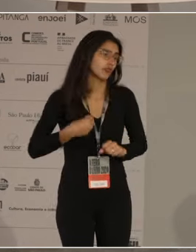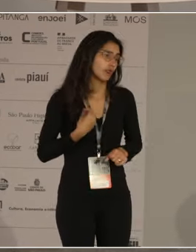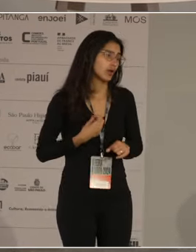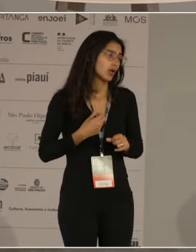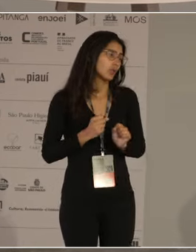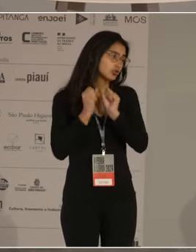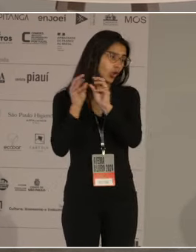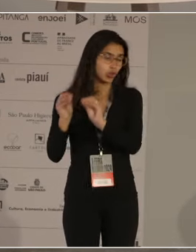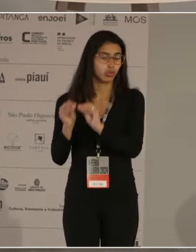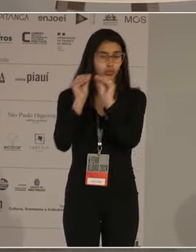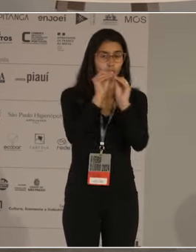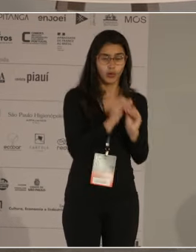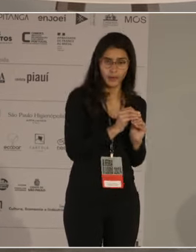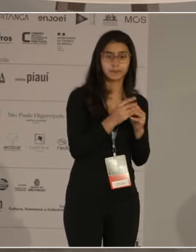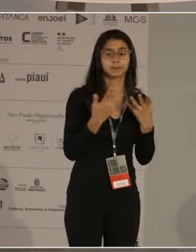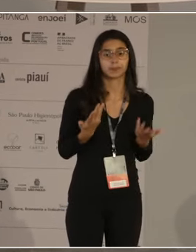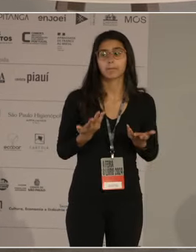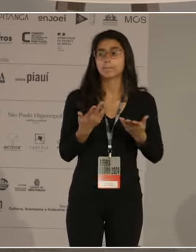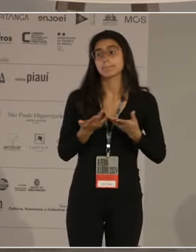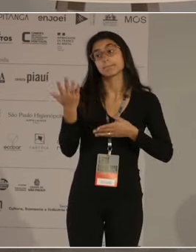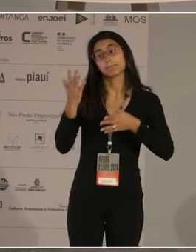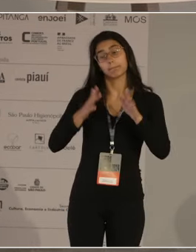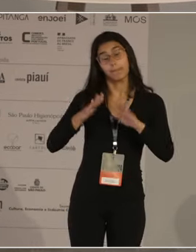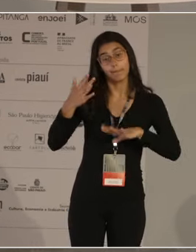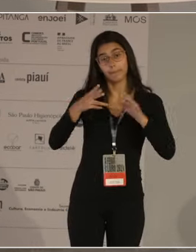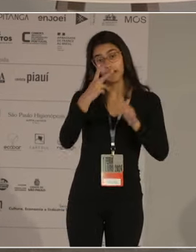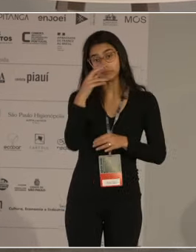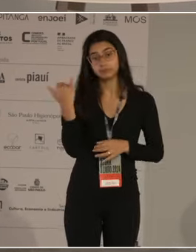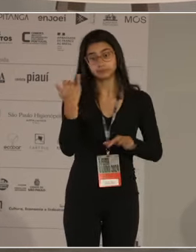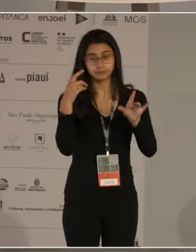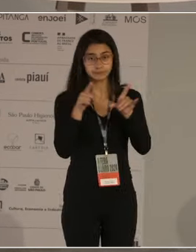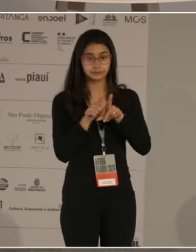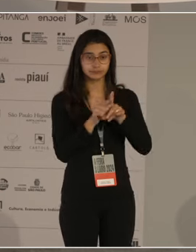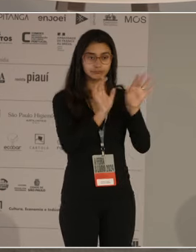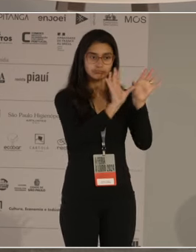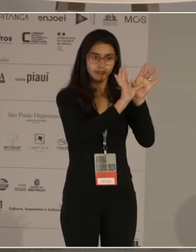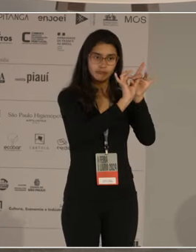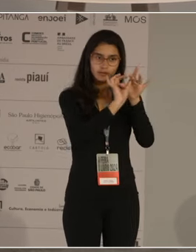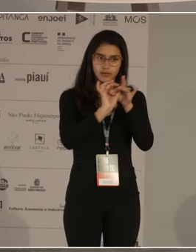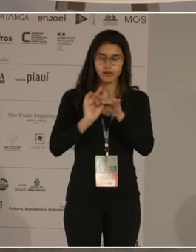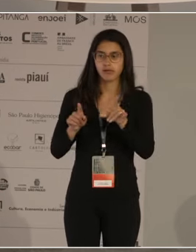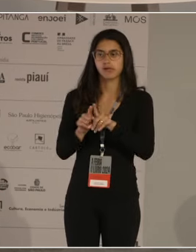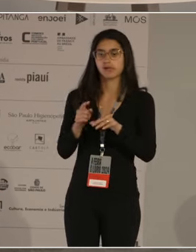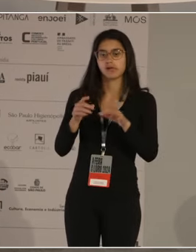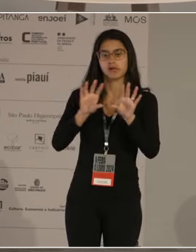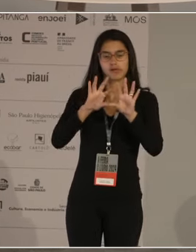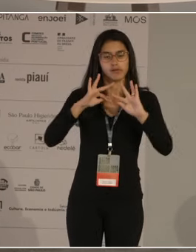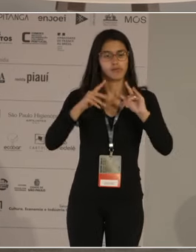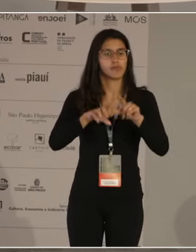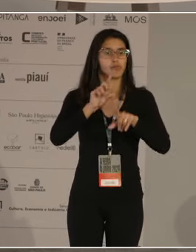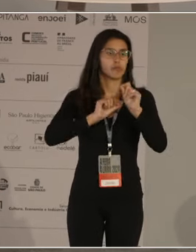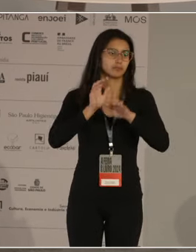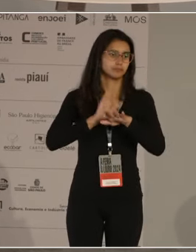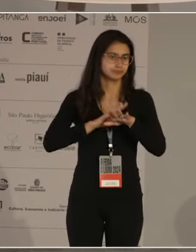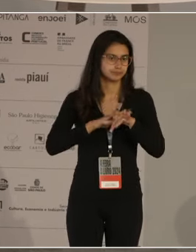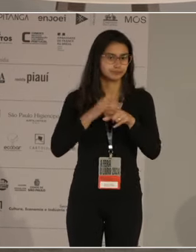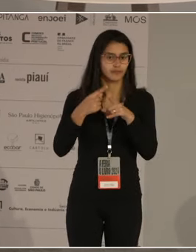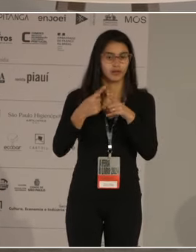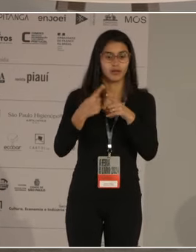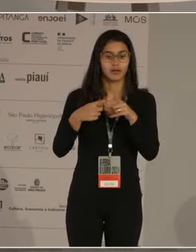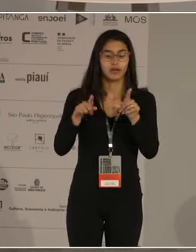para outro lugar. Então, provavelmente, eu acho importante a gente contextualizar quando essas decisões foram tomadas, porque